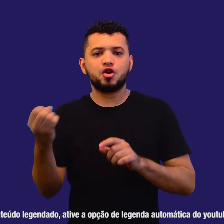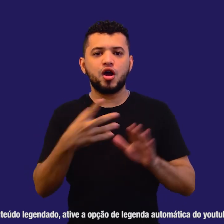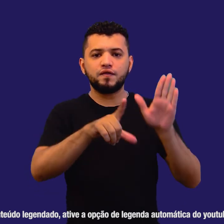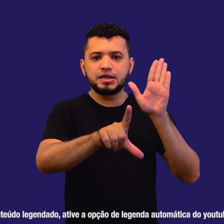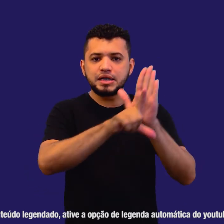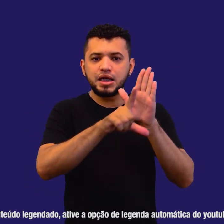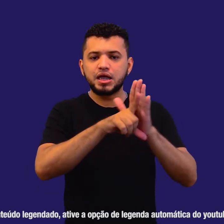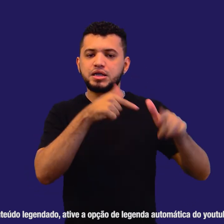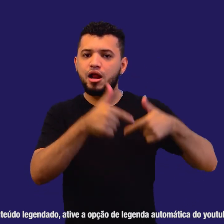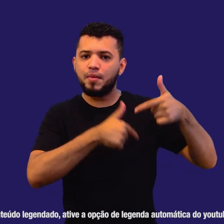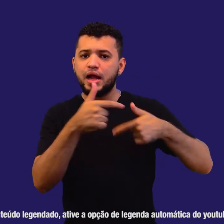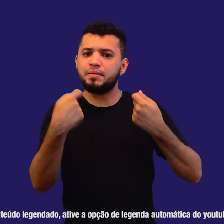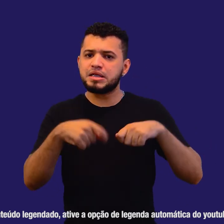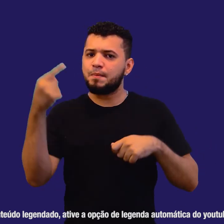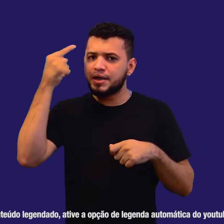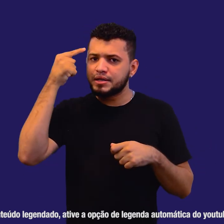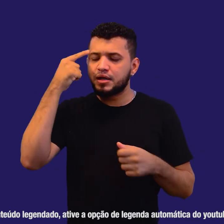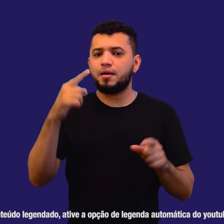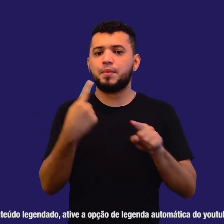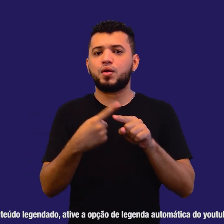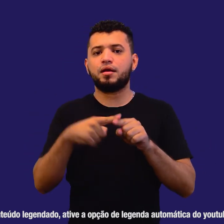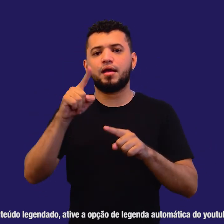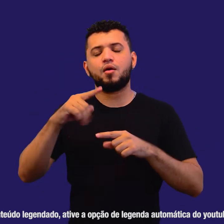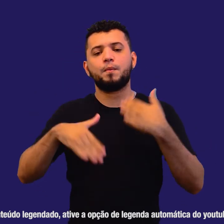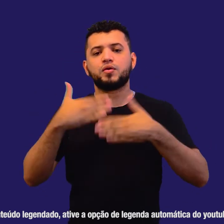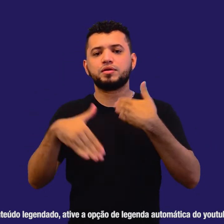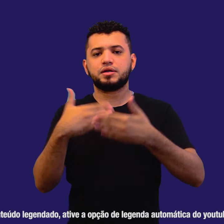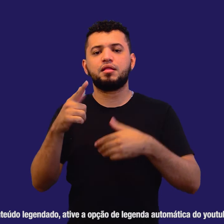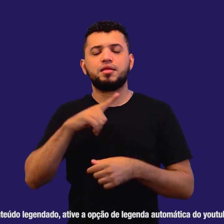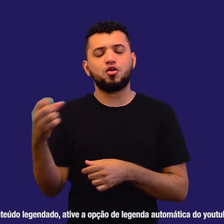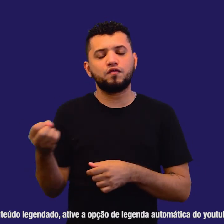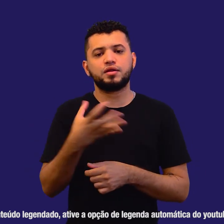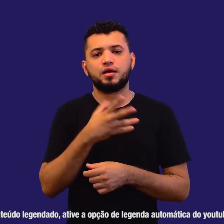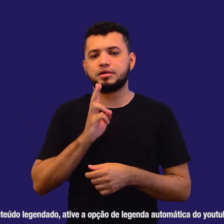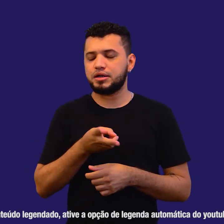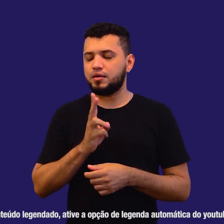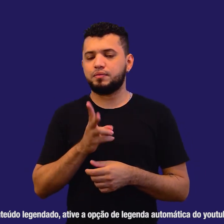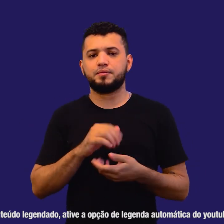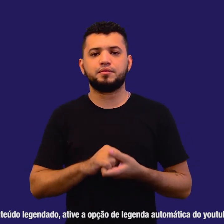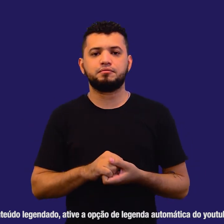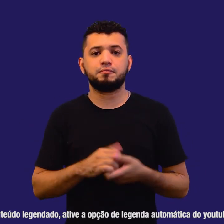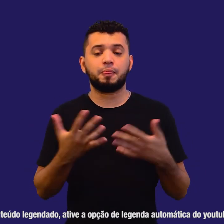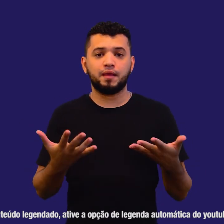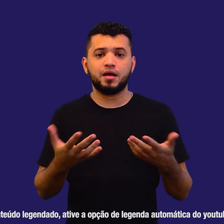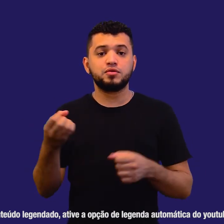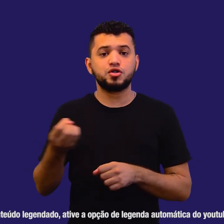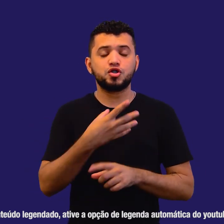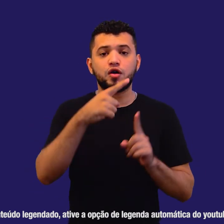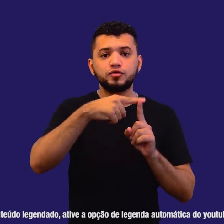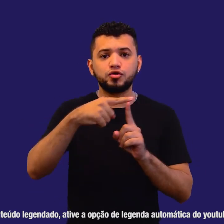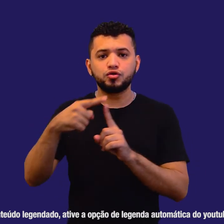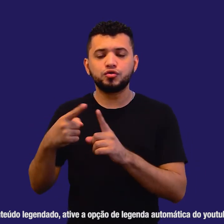legislações trabalhistas, elas precisam ser repensadas, porque tudo isso é um processo e tem muita novidade aí, né? Mas esses novos modelos,